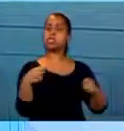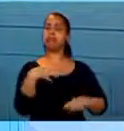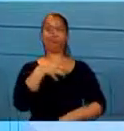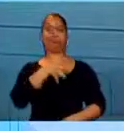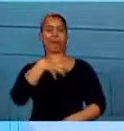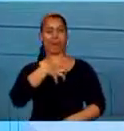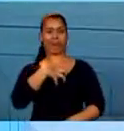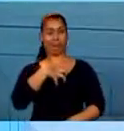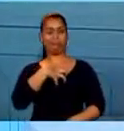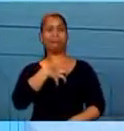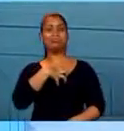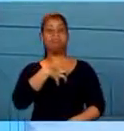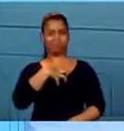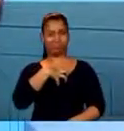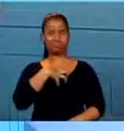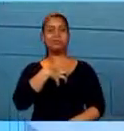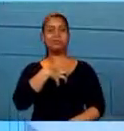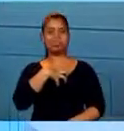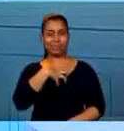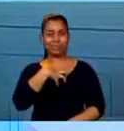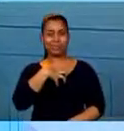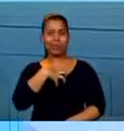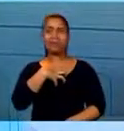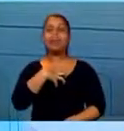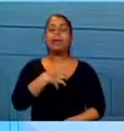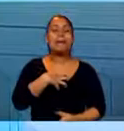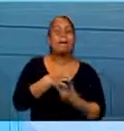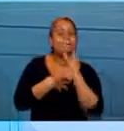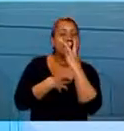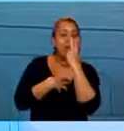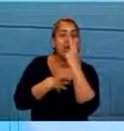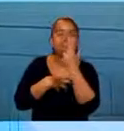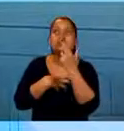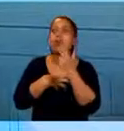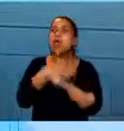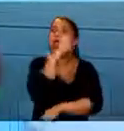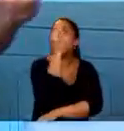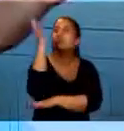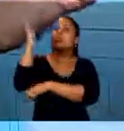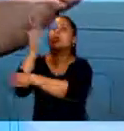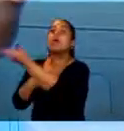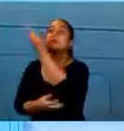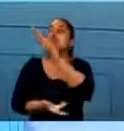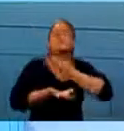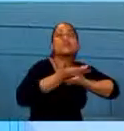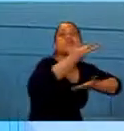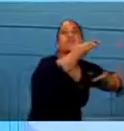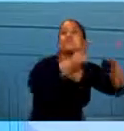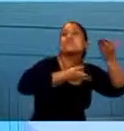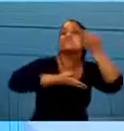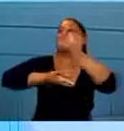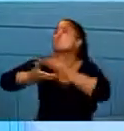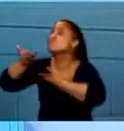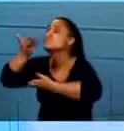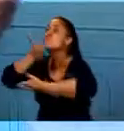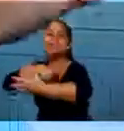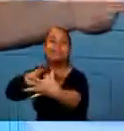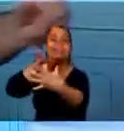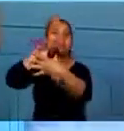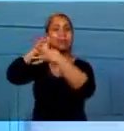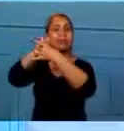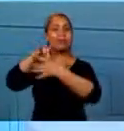sentimento de integração com a natureza. Né? Se preocupa com